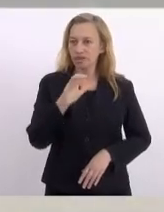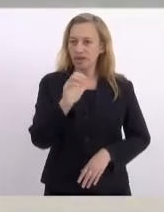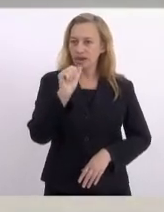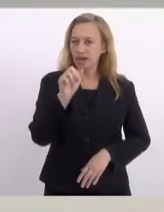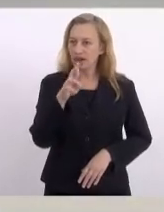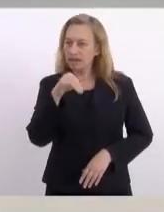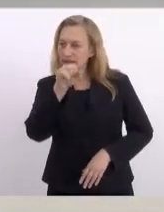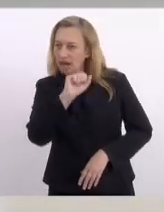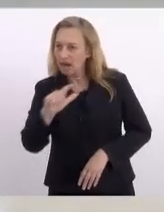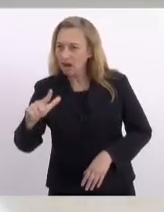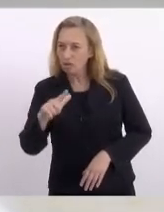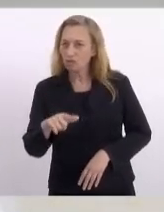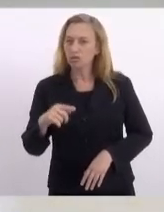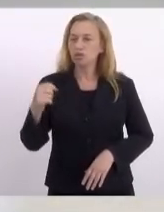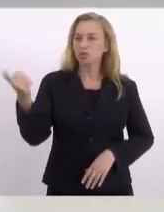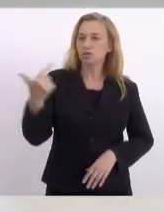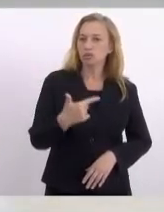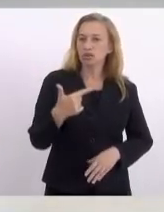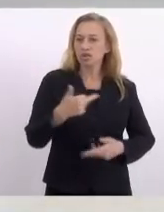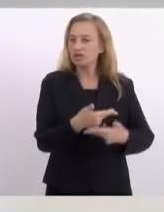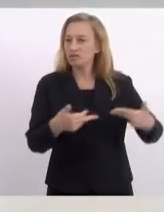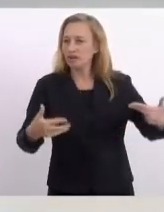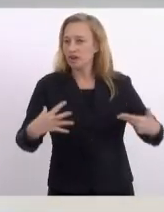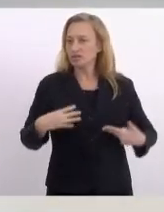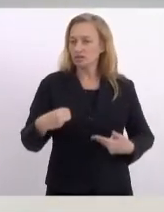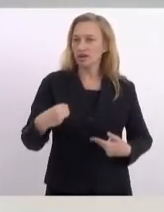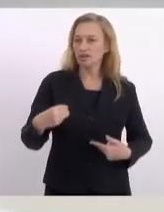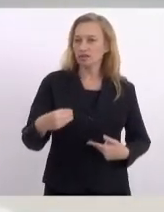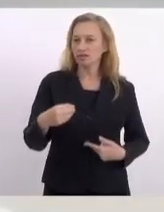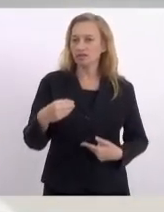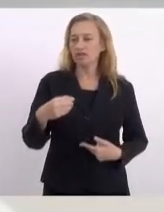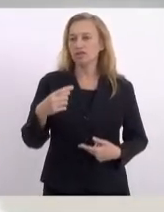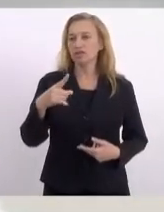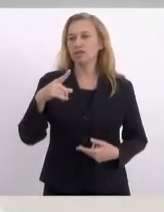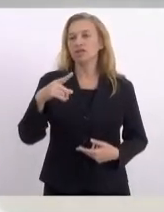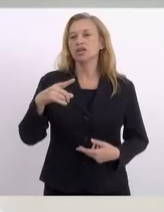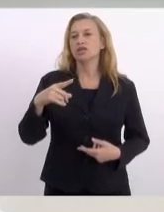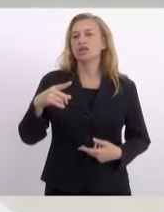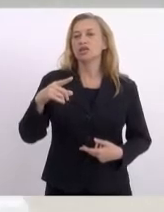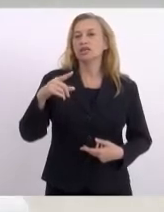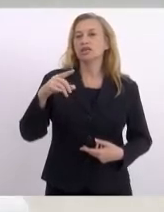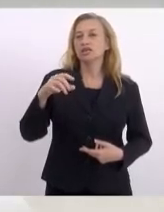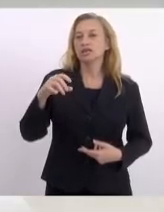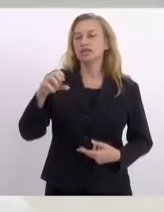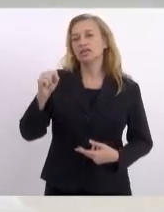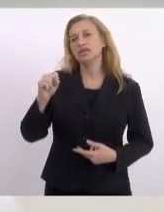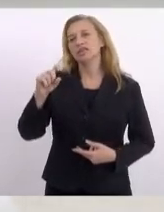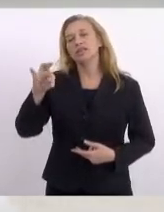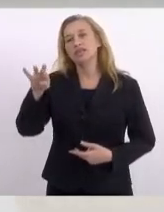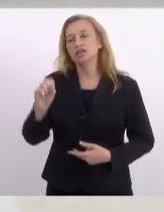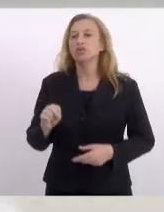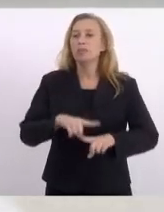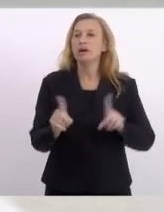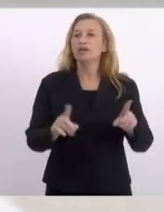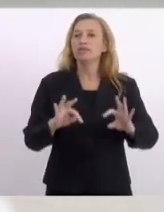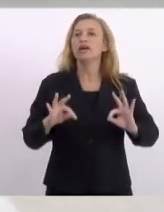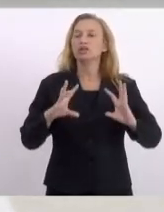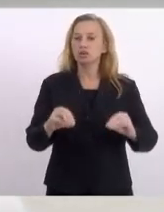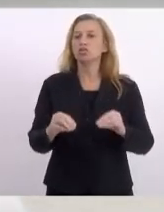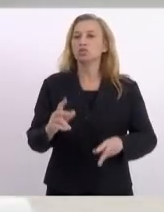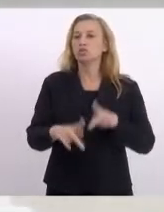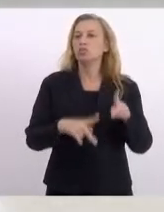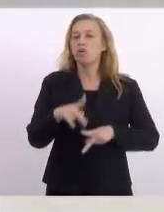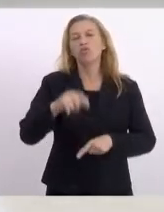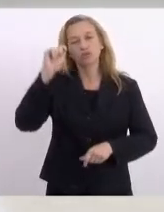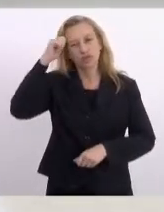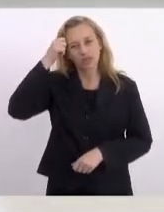muito maior para do que as centenas dos seus filhos de santo, mas é um legado para todo o povo negro, né?